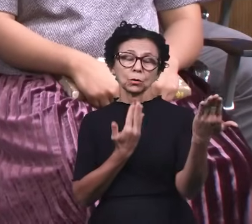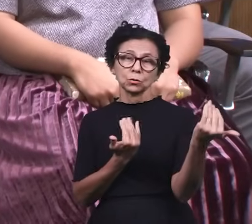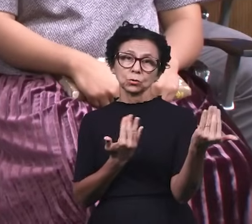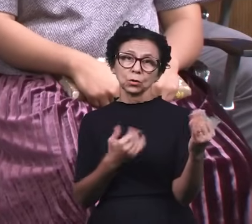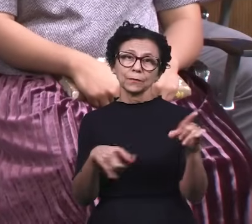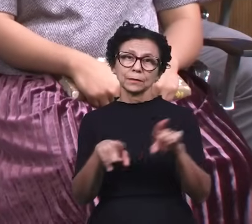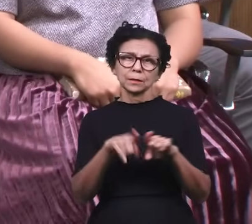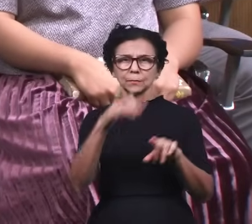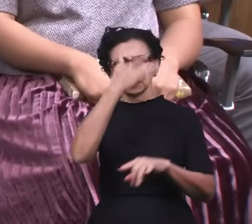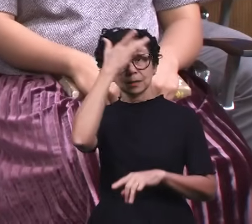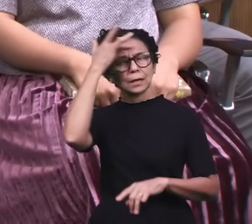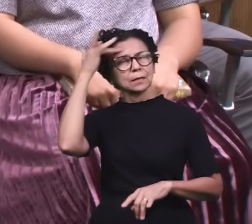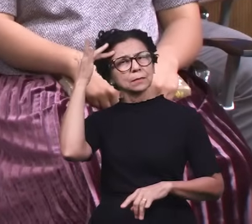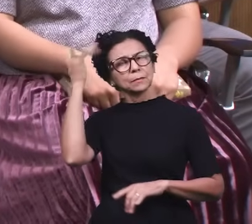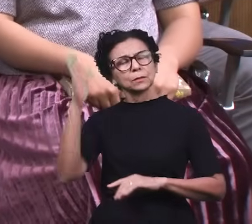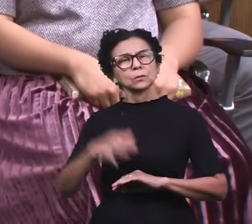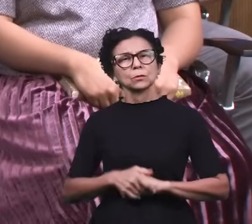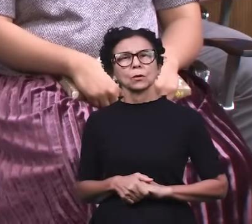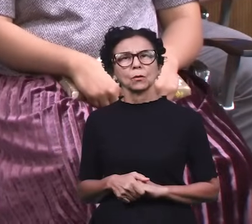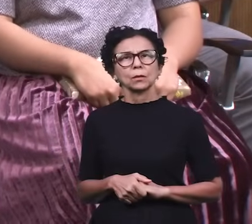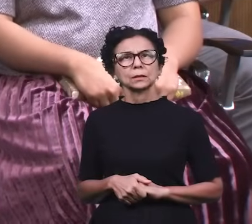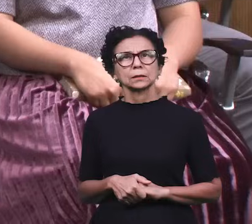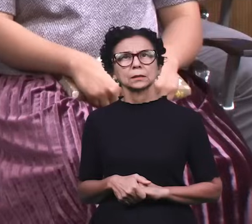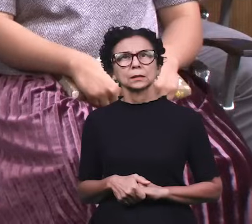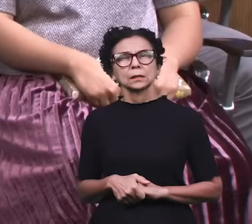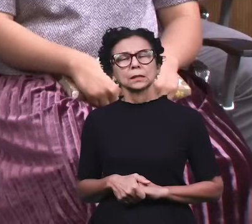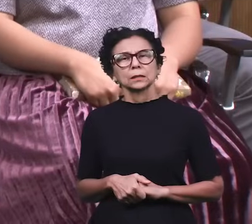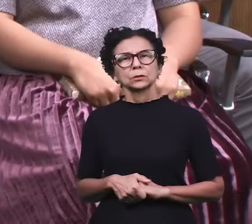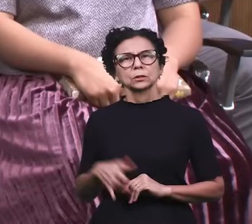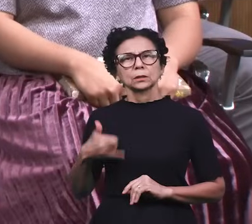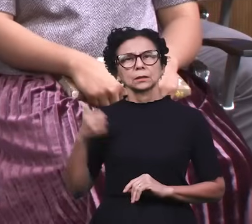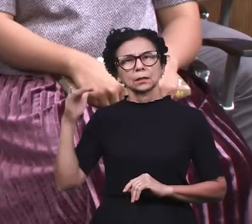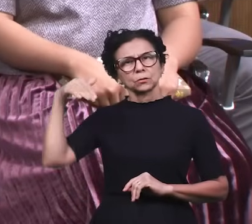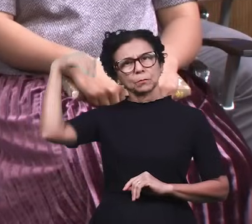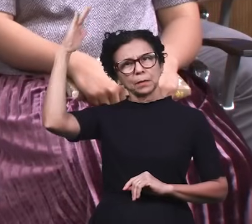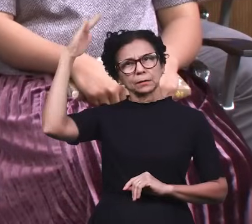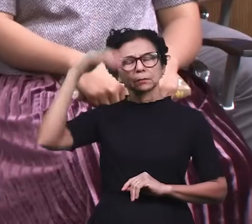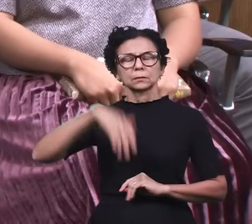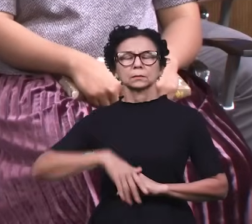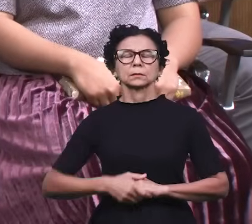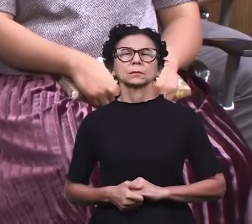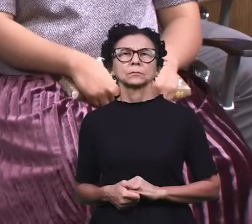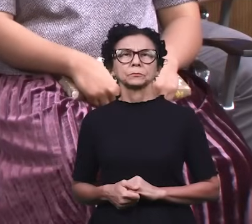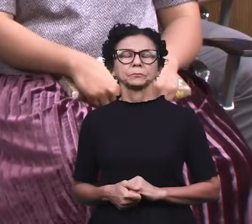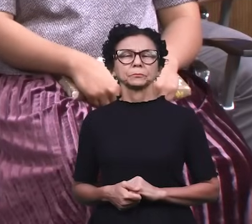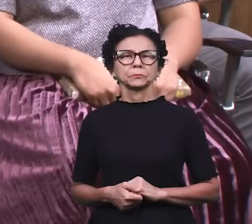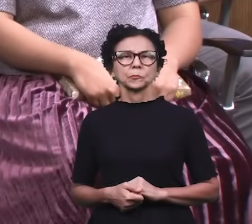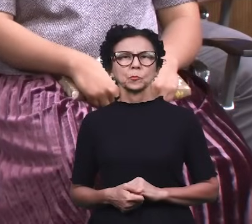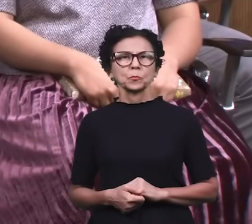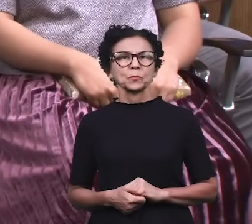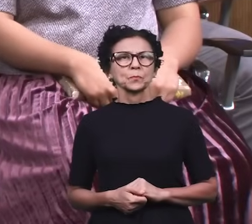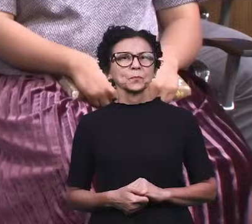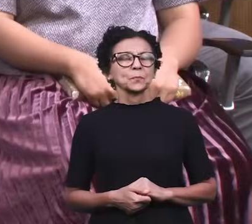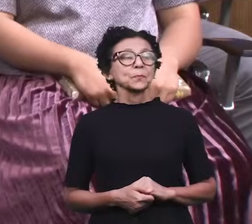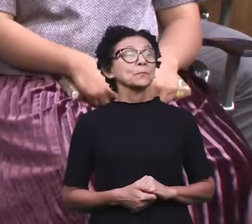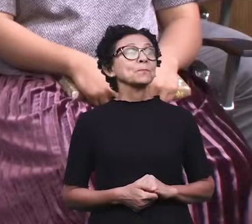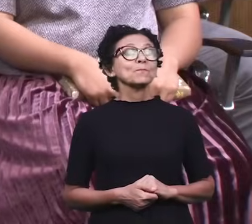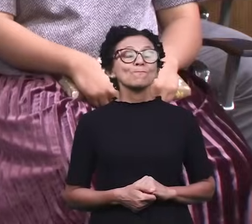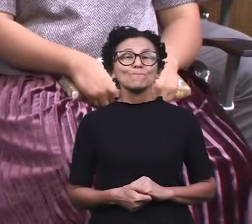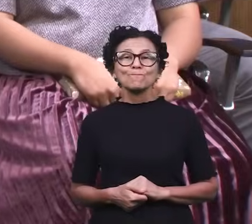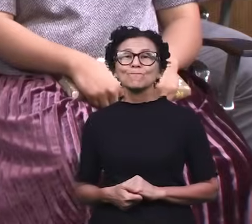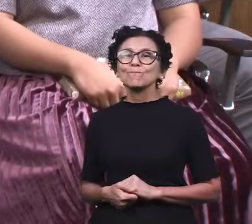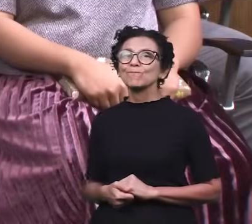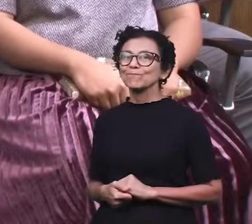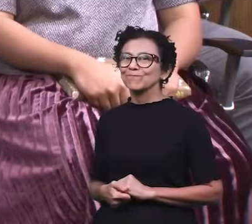pessoas jovens, como as pessoas mais velhas. O que isso acontece na economia e como nos afeta? É legal receber